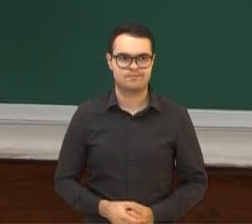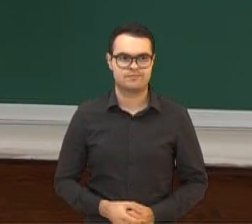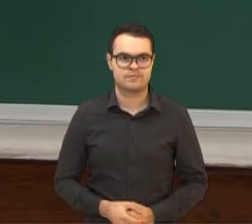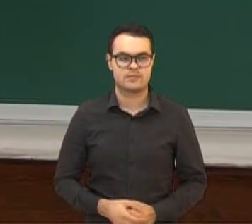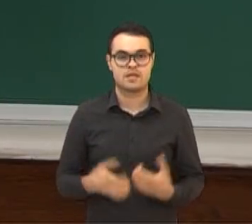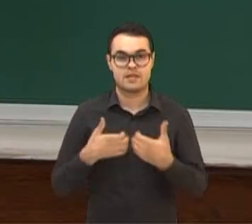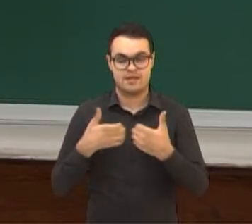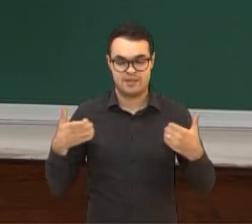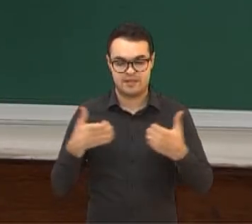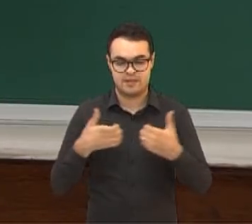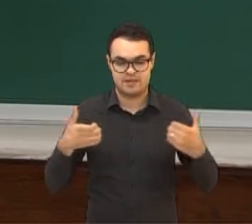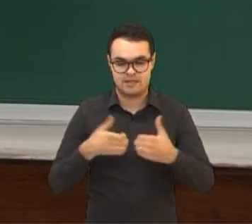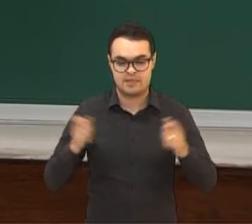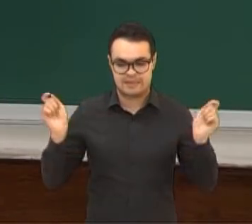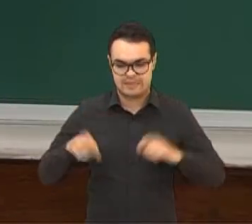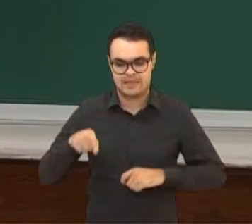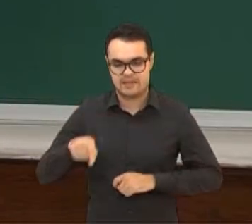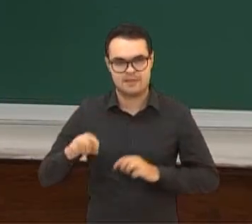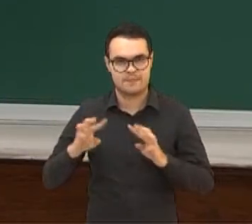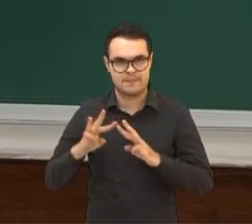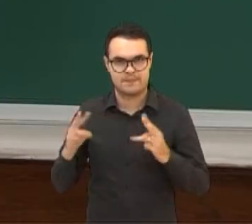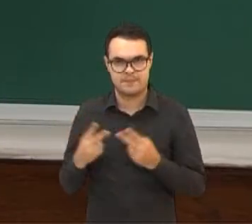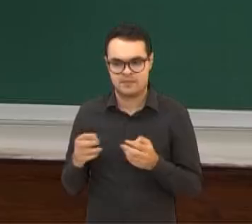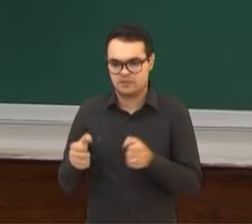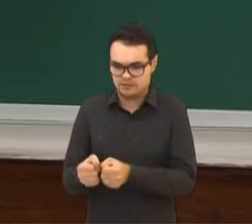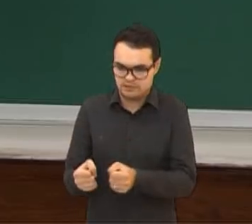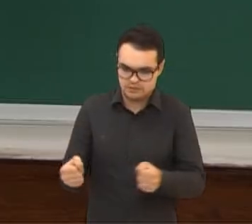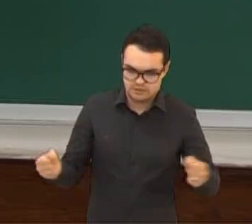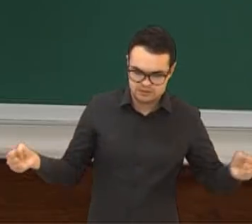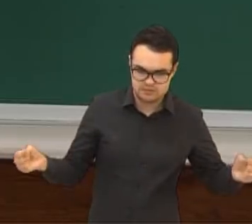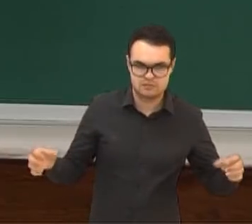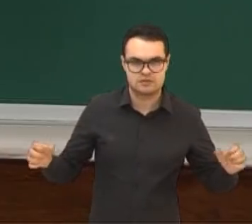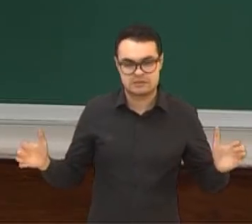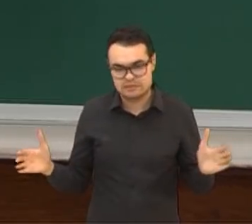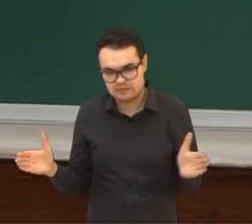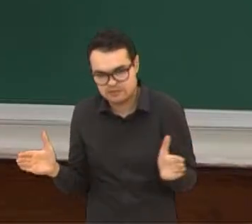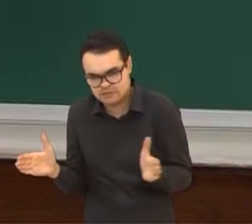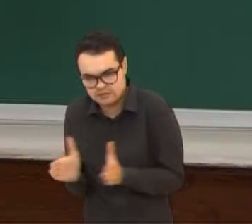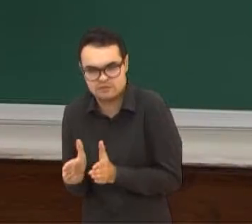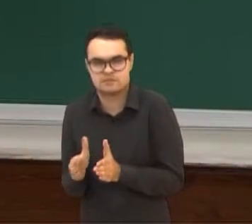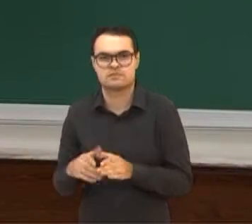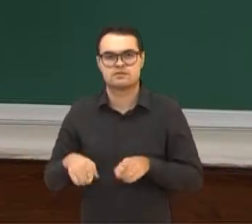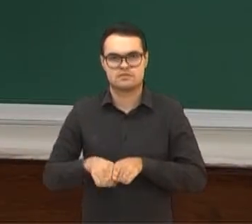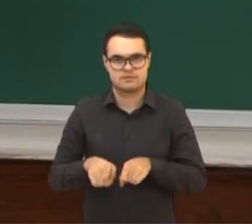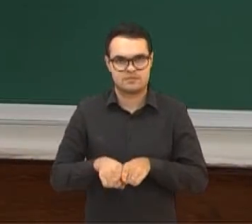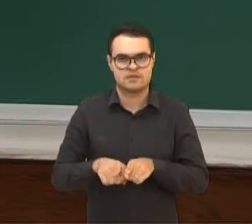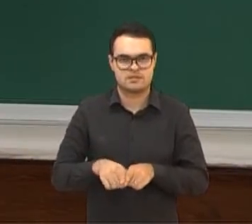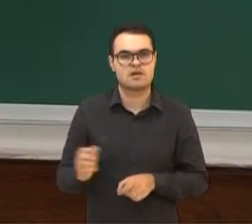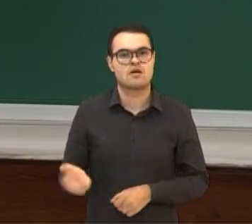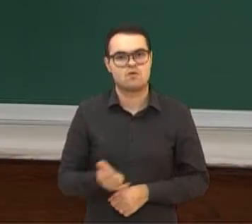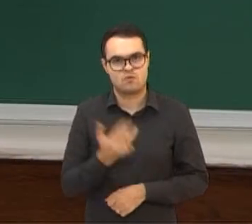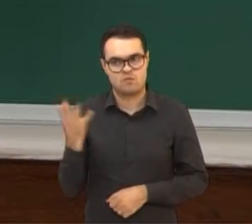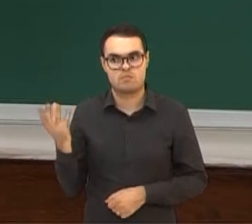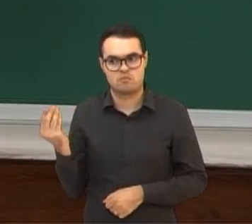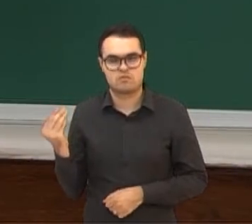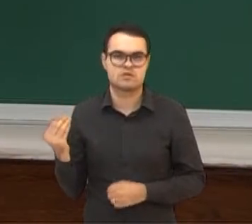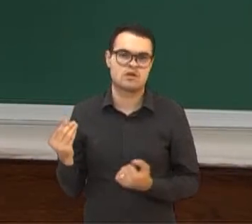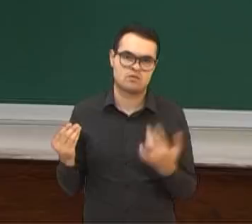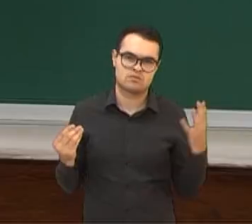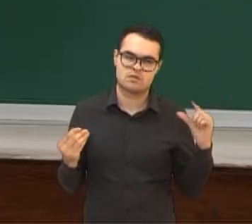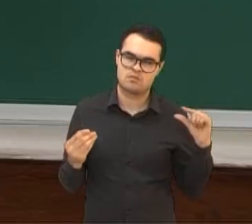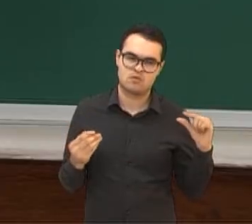de elasticidade, da capacidade de esticar e comprimir que os objetos e substâncias têm. Algumas têm muita, outras não